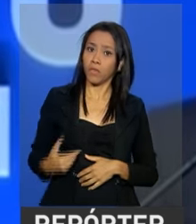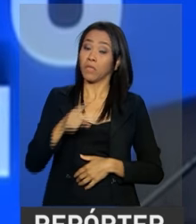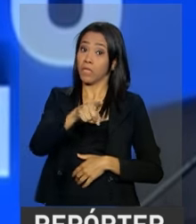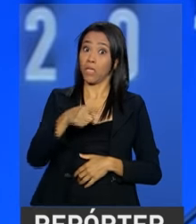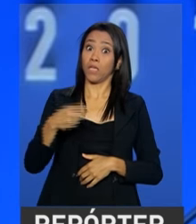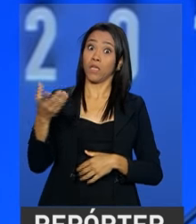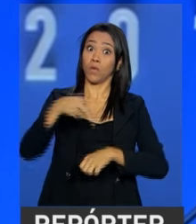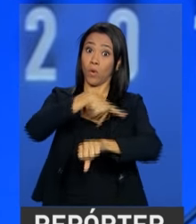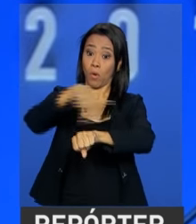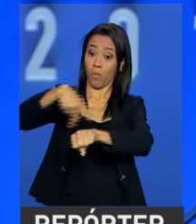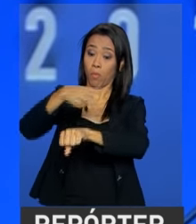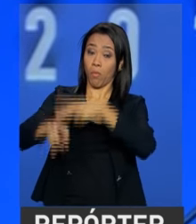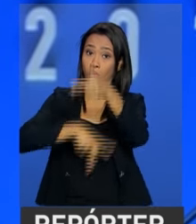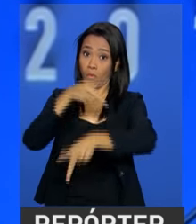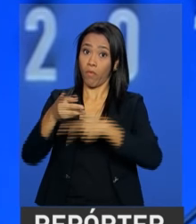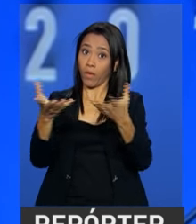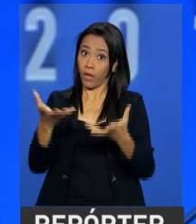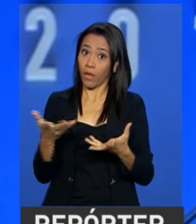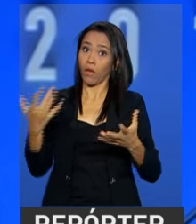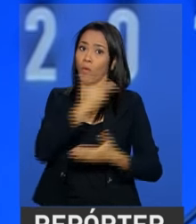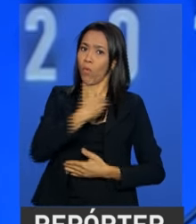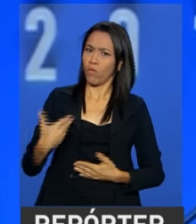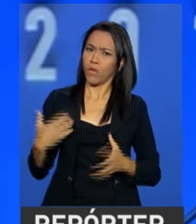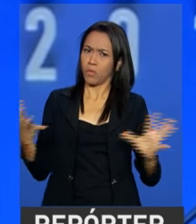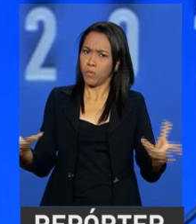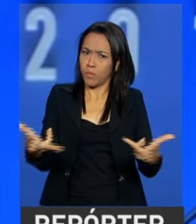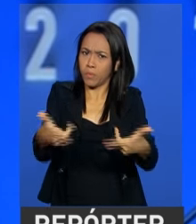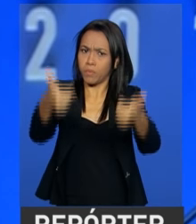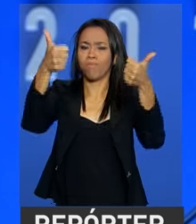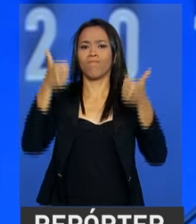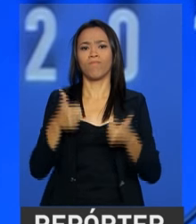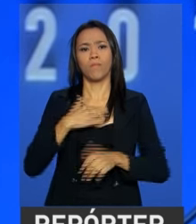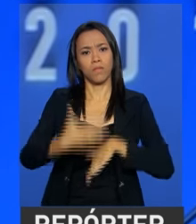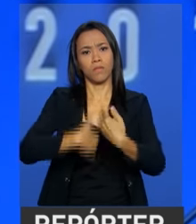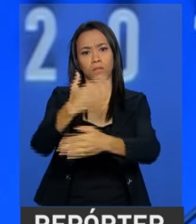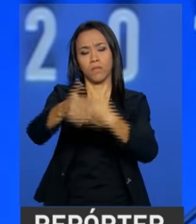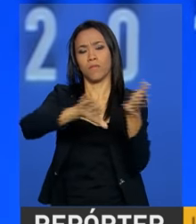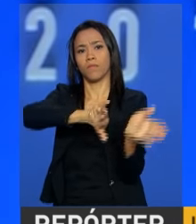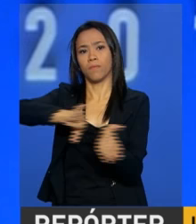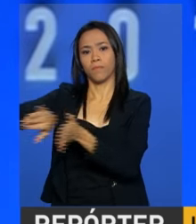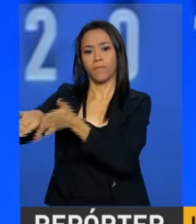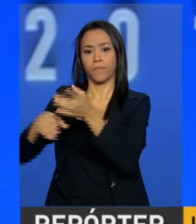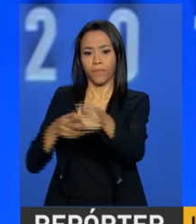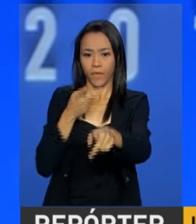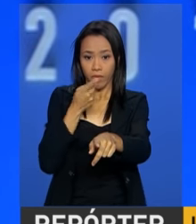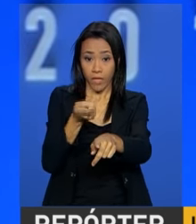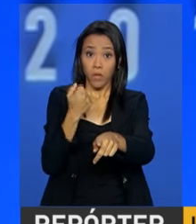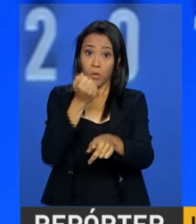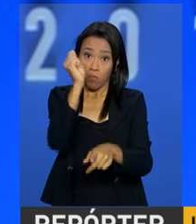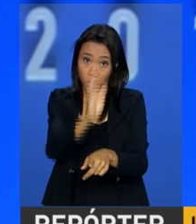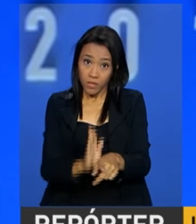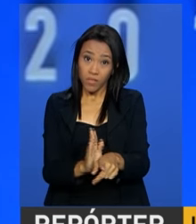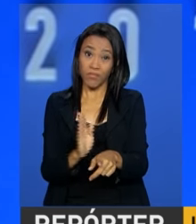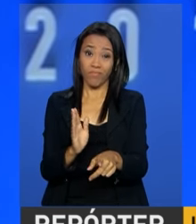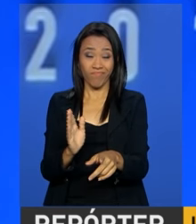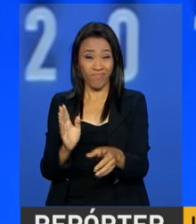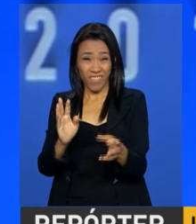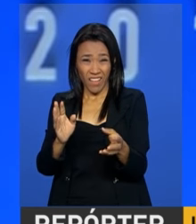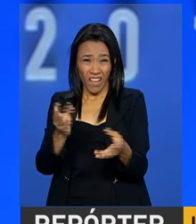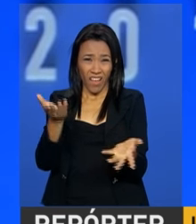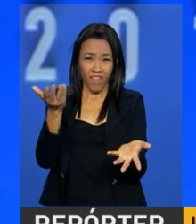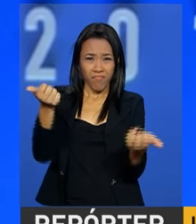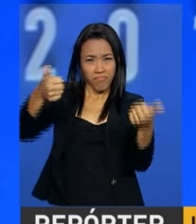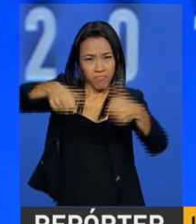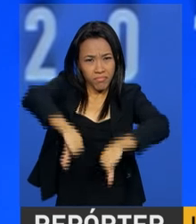mais eficiente e que ofereça condições de crescimento. Cada vez mais o Brasil rejeita o fracasso